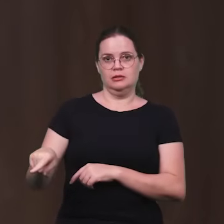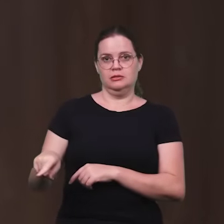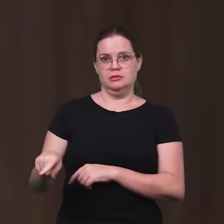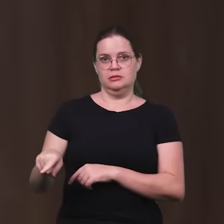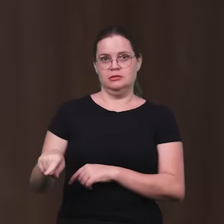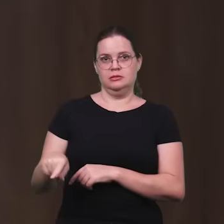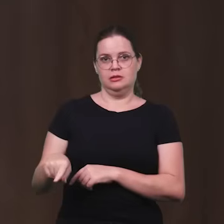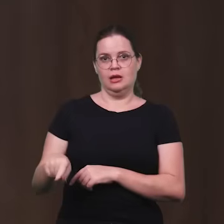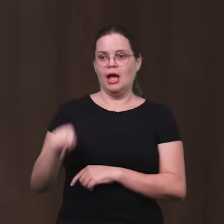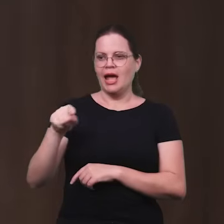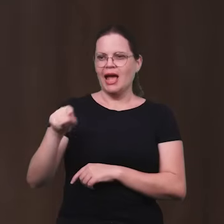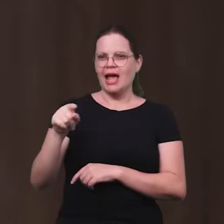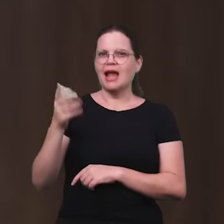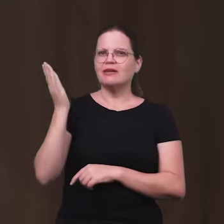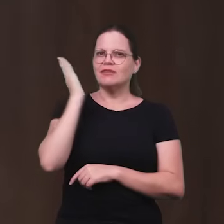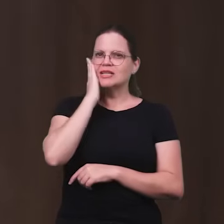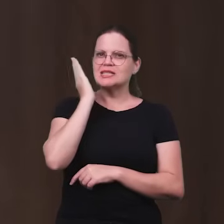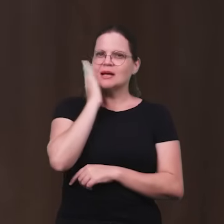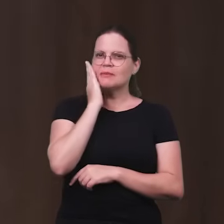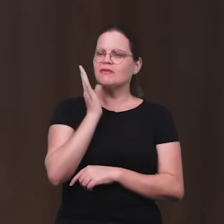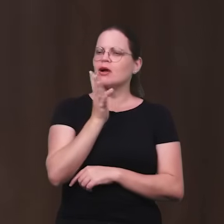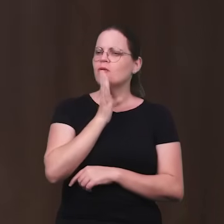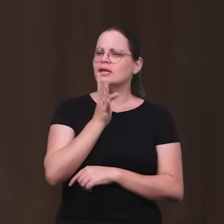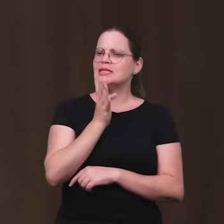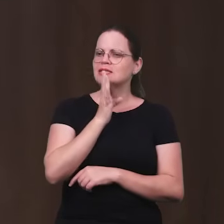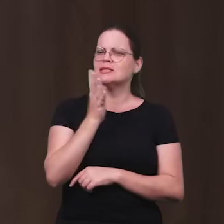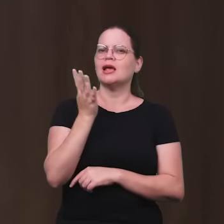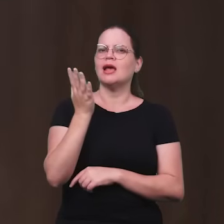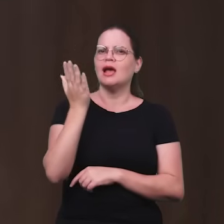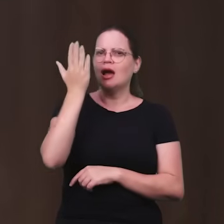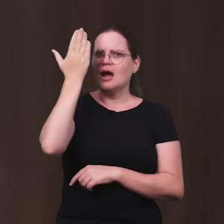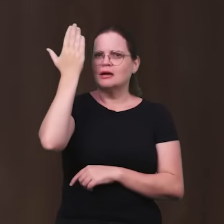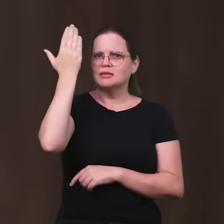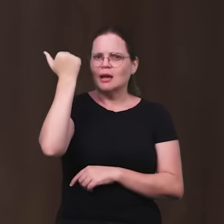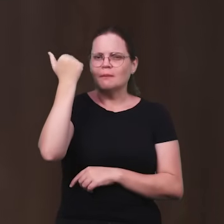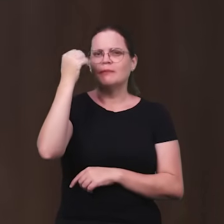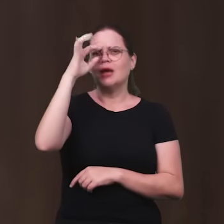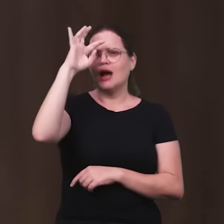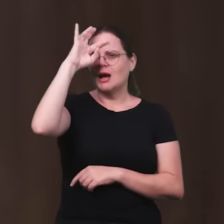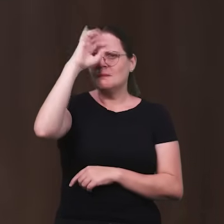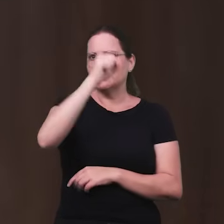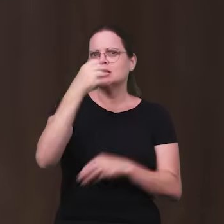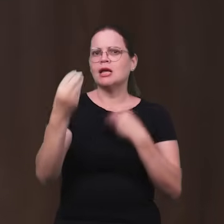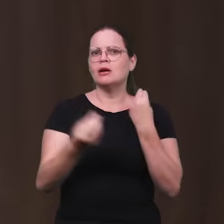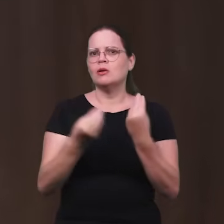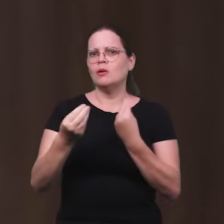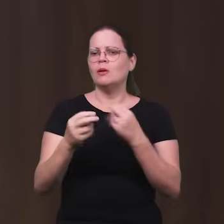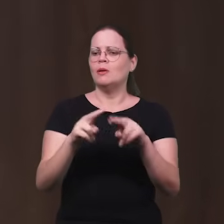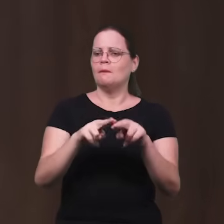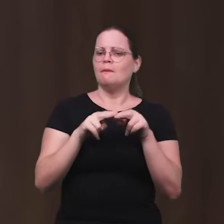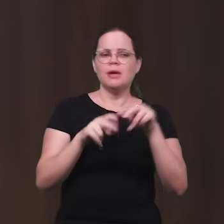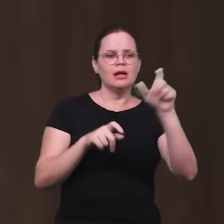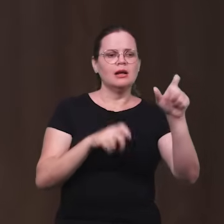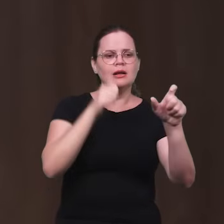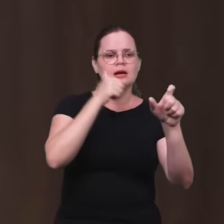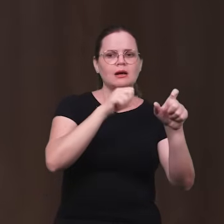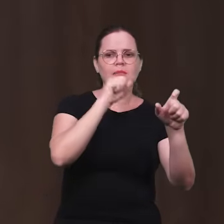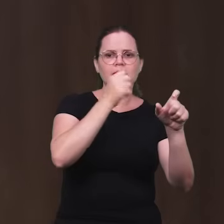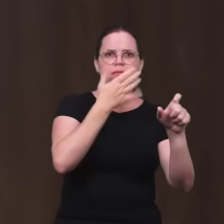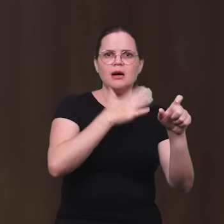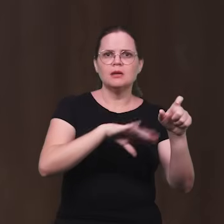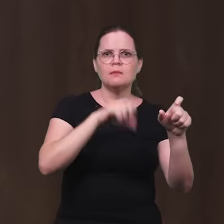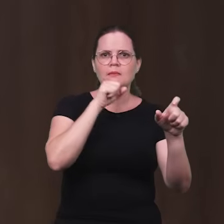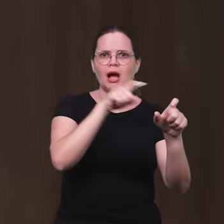dá a conhecer pelas suas ações, ou seja, a criança, ela revela qual é a sua índole pelas